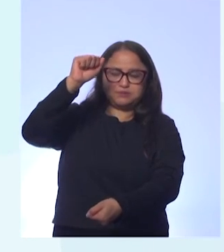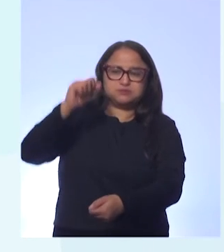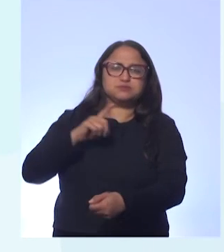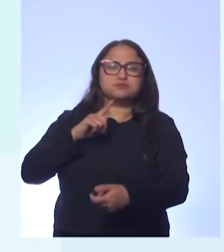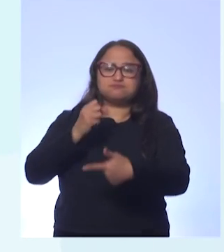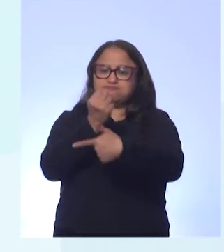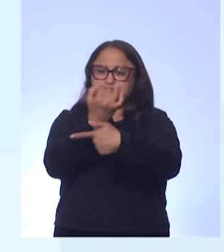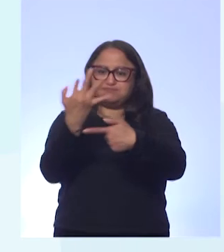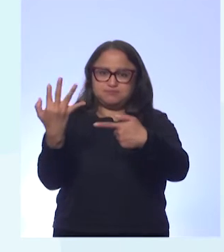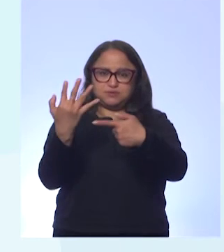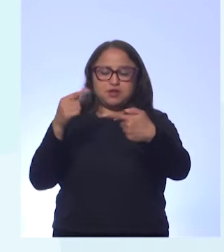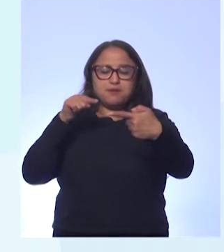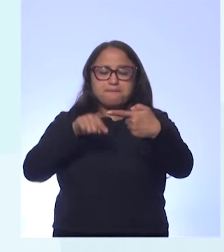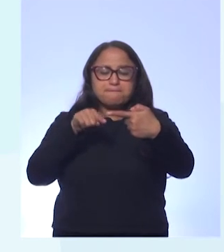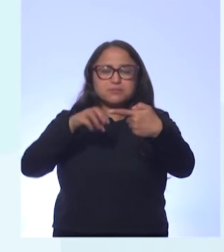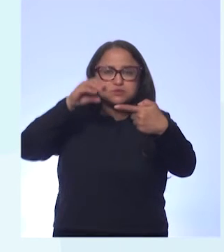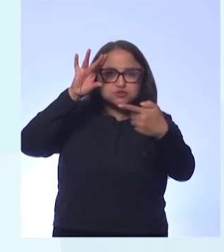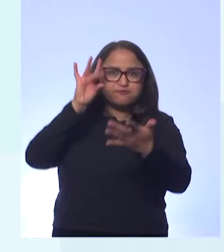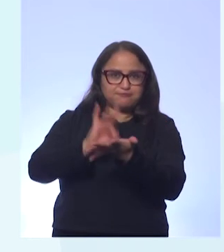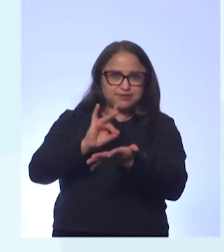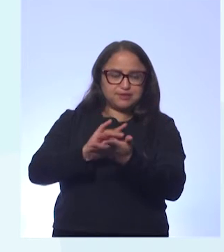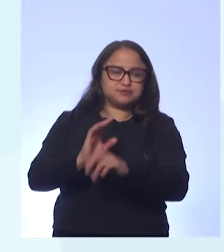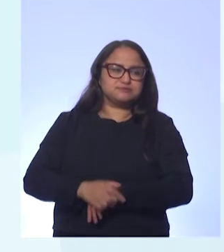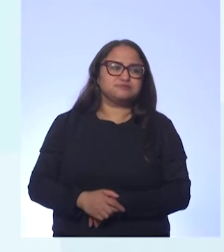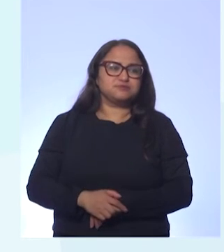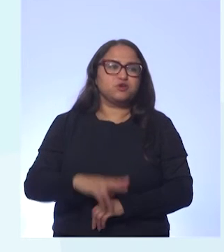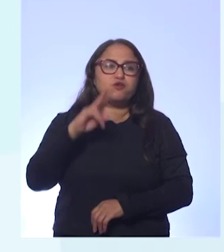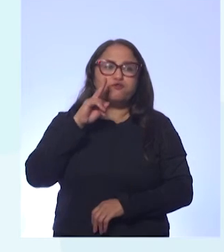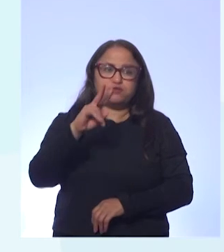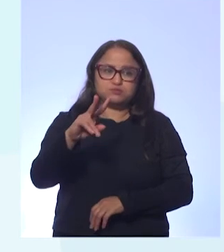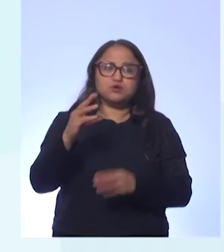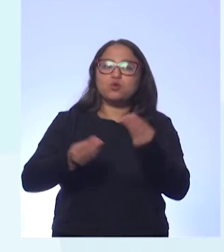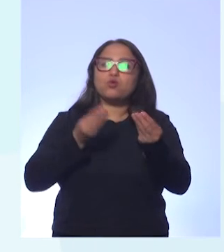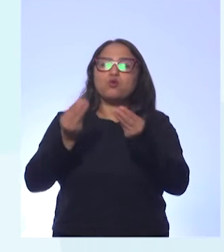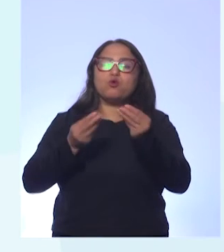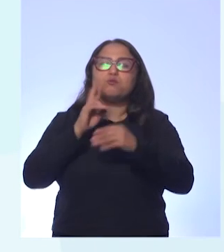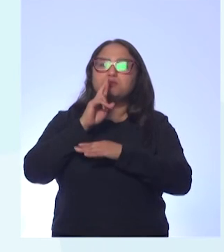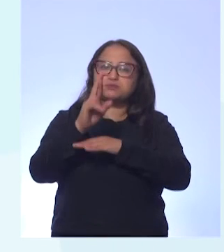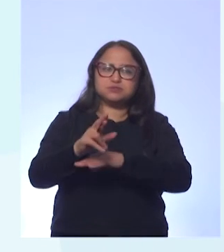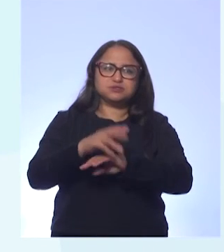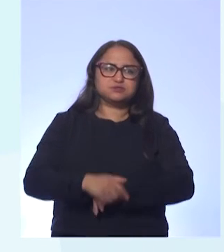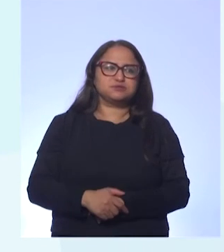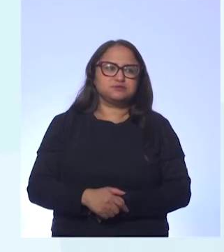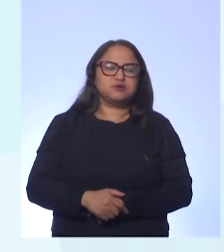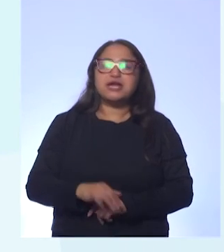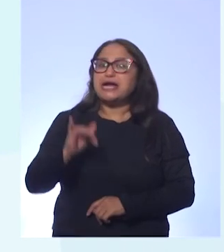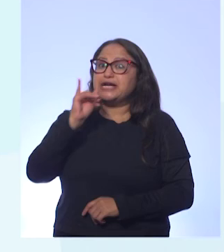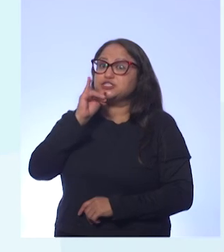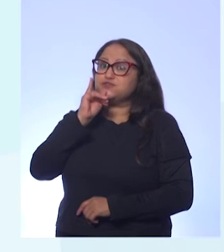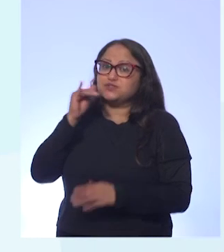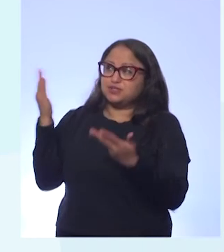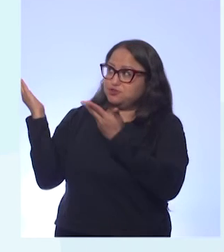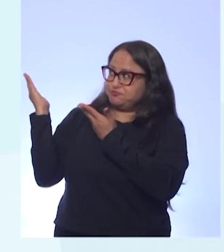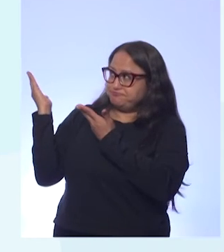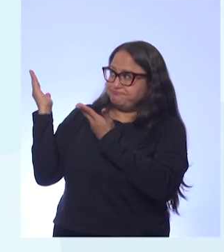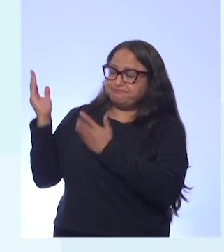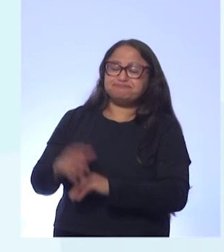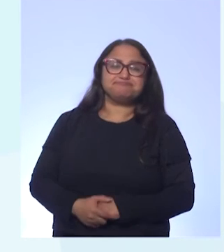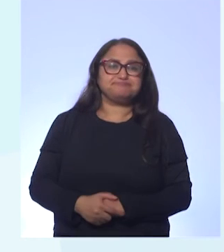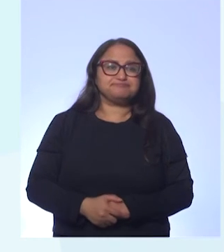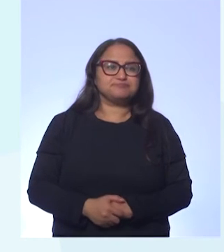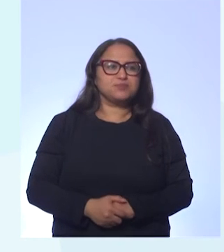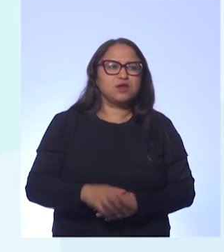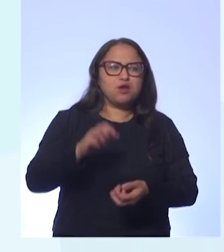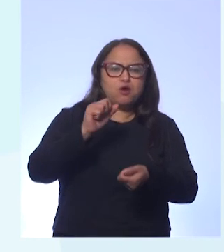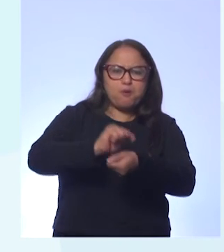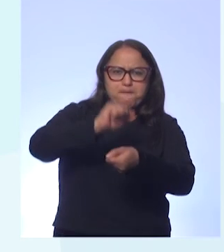número real, beleza? Vamos ver, então, essa representação numa aplicação. Olha um exercício aqui, ó. Um